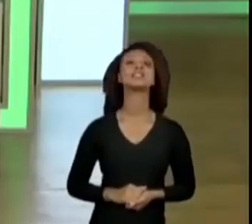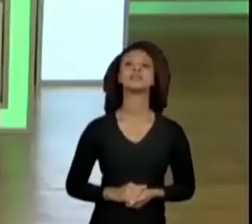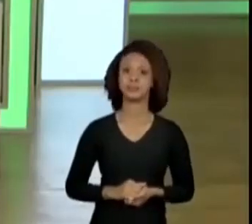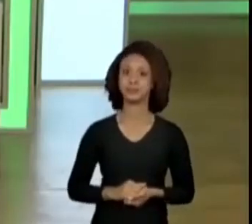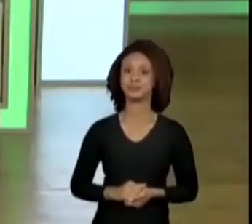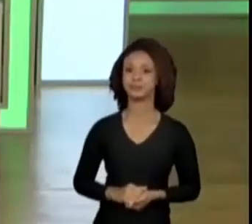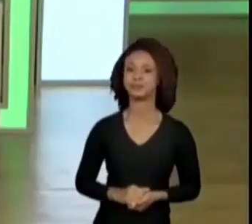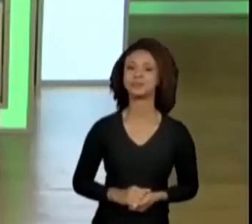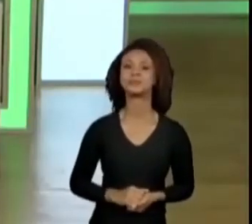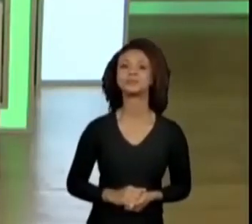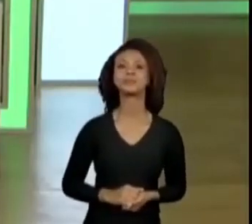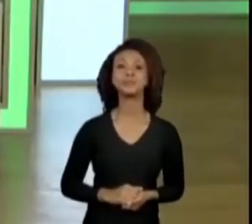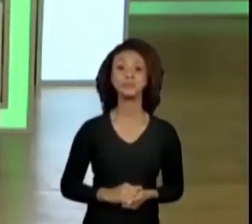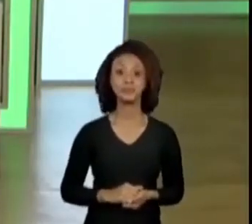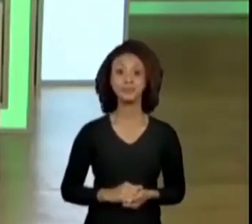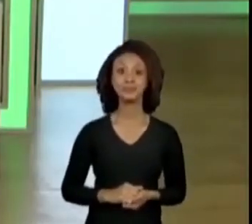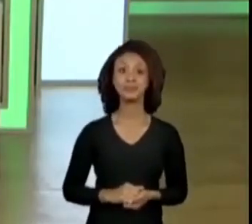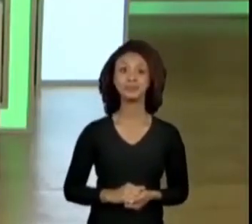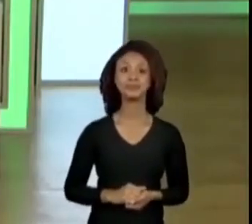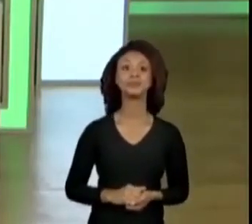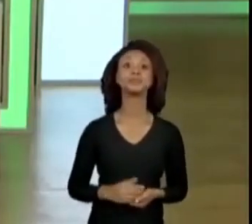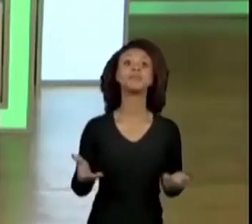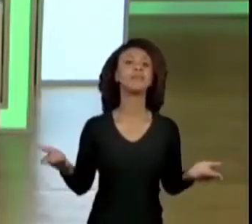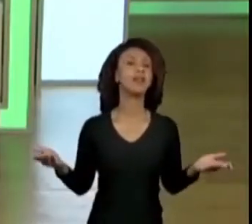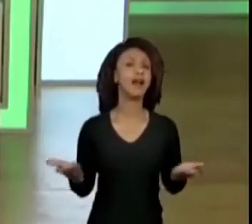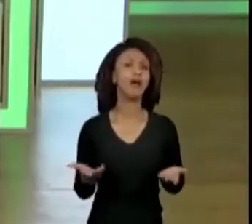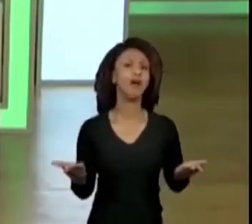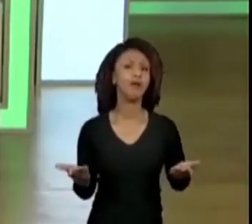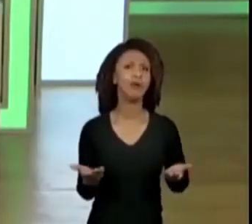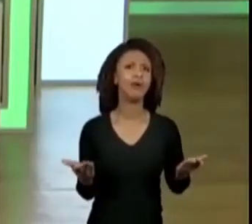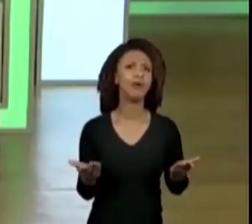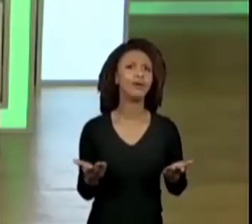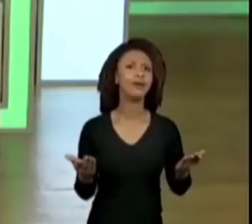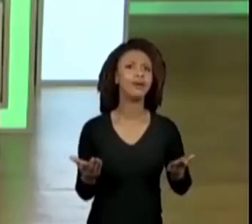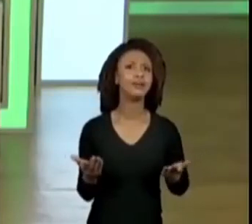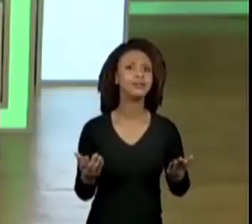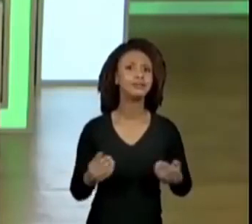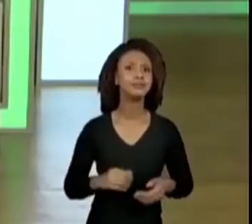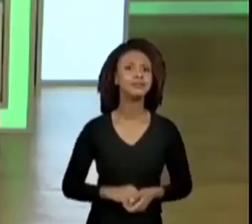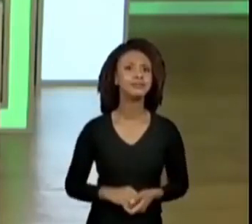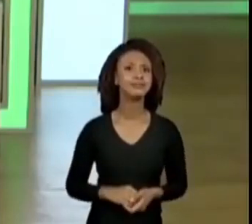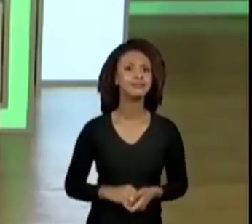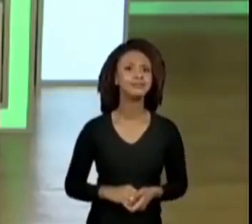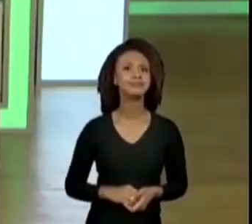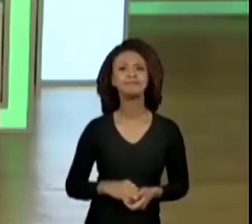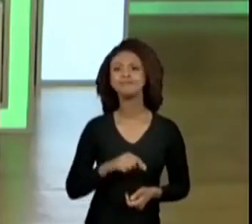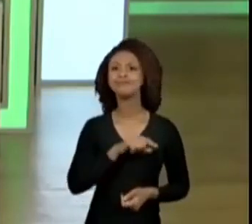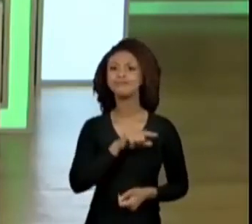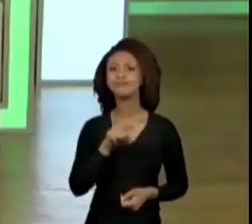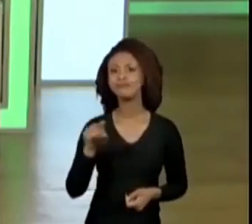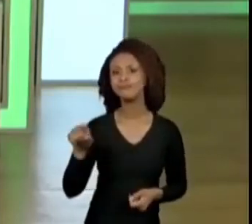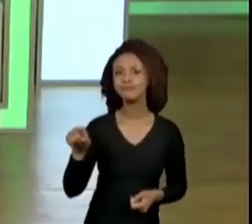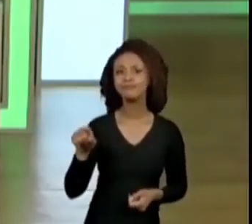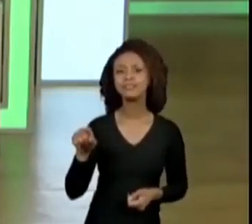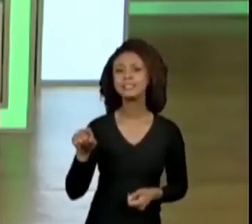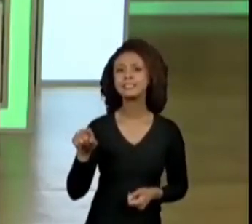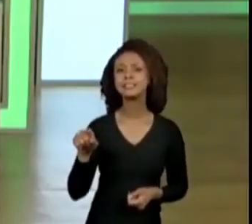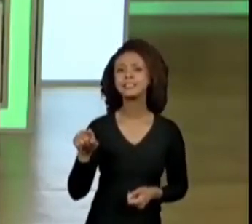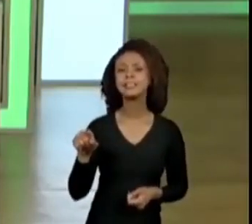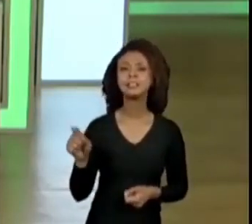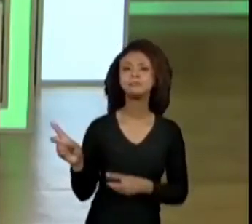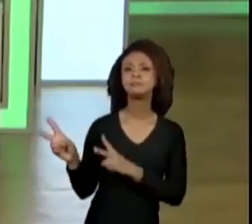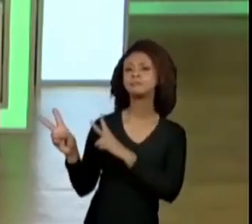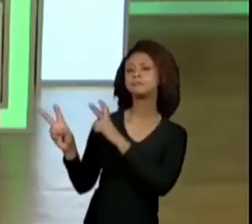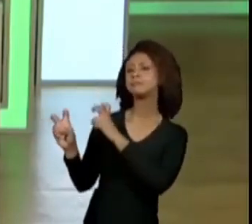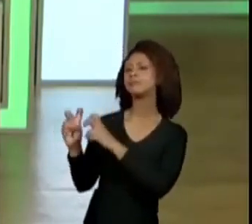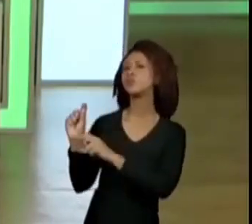Então vamos. E agora? E agora, criançada? O que, que a gente tem aqui?